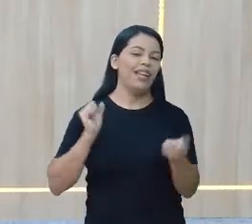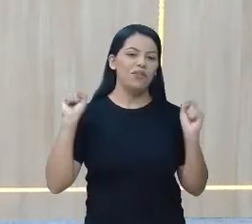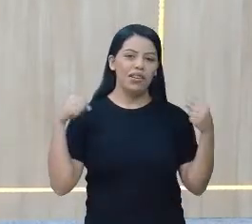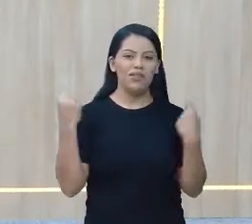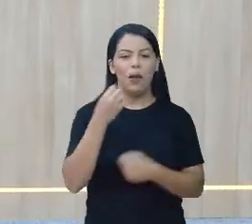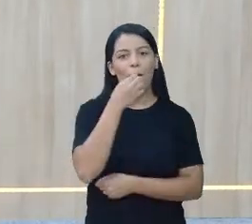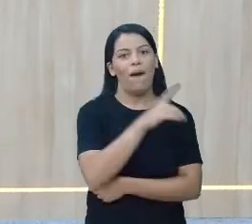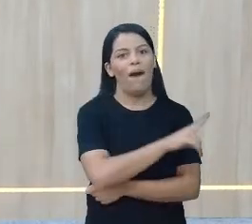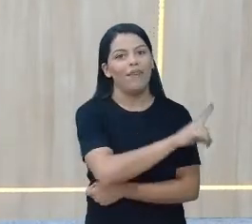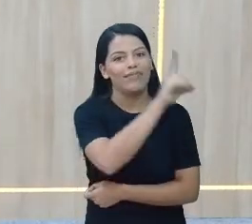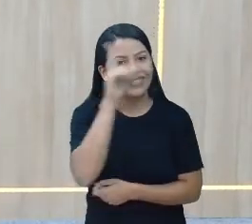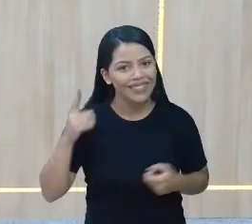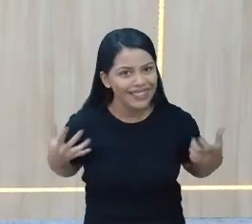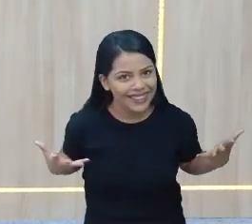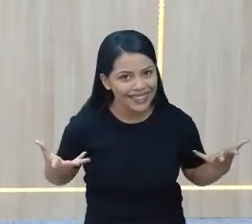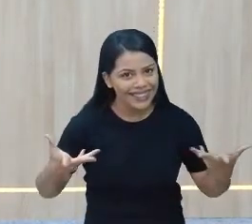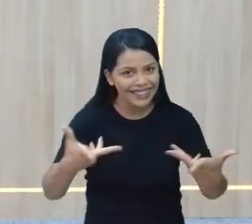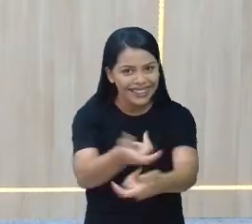mesmo, pessoal!